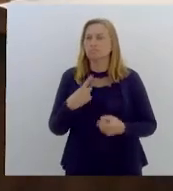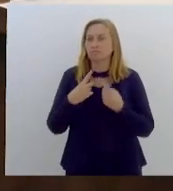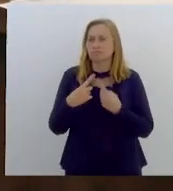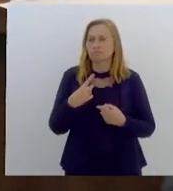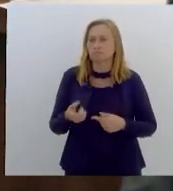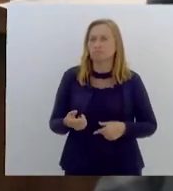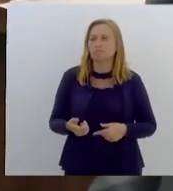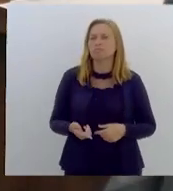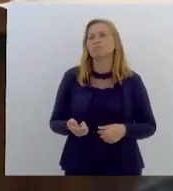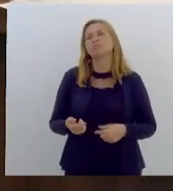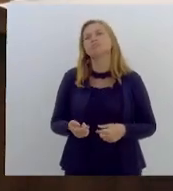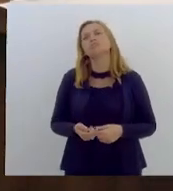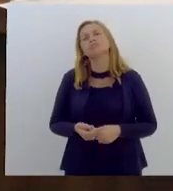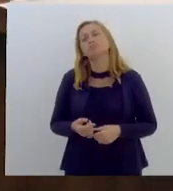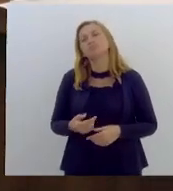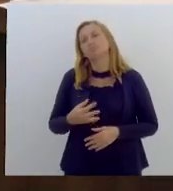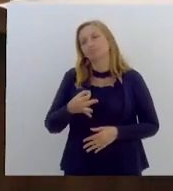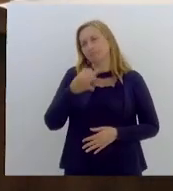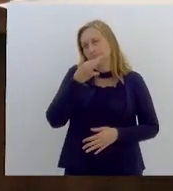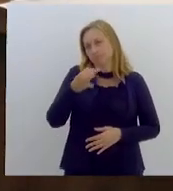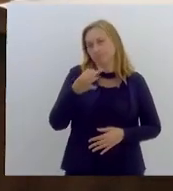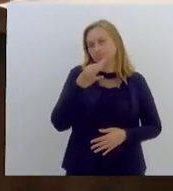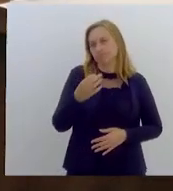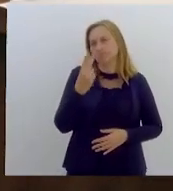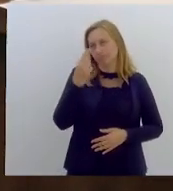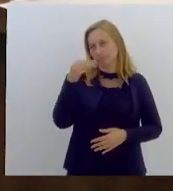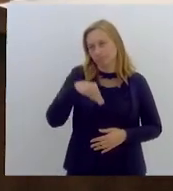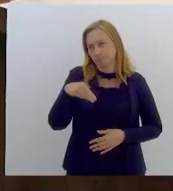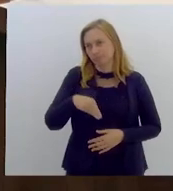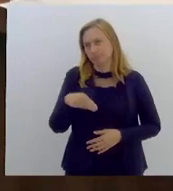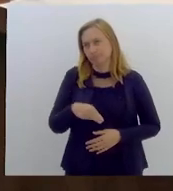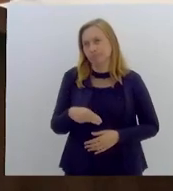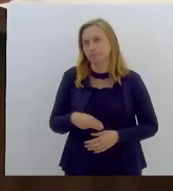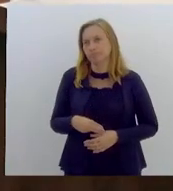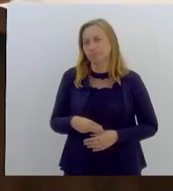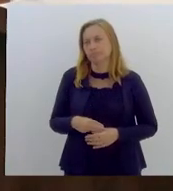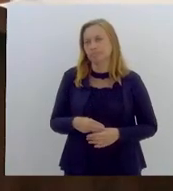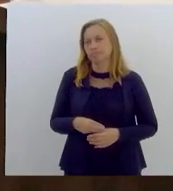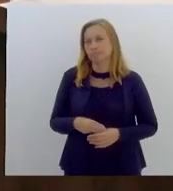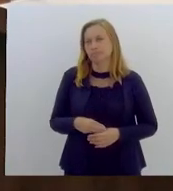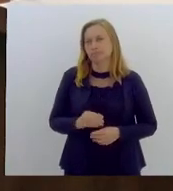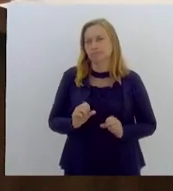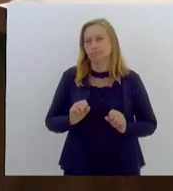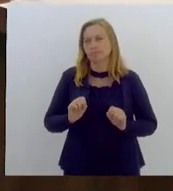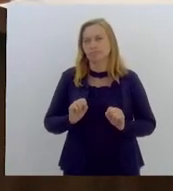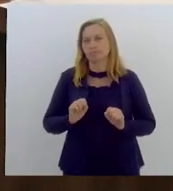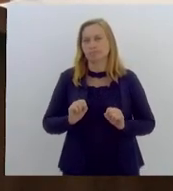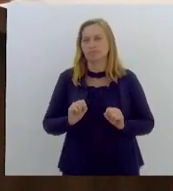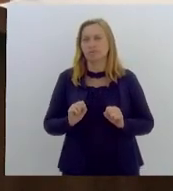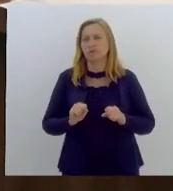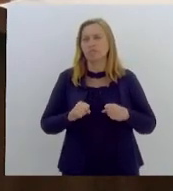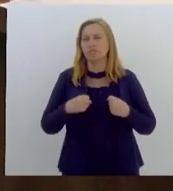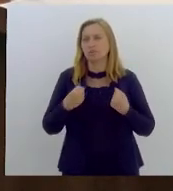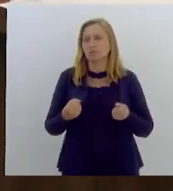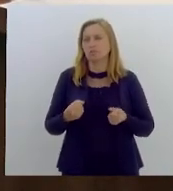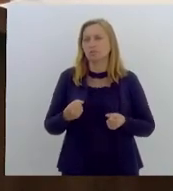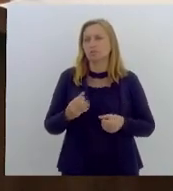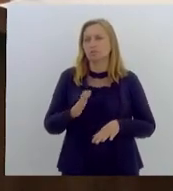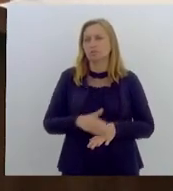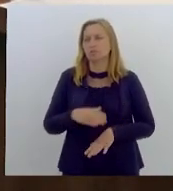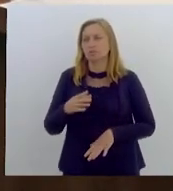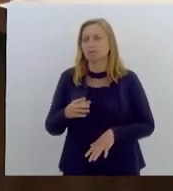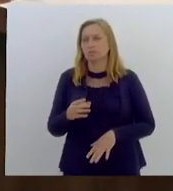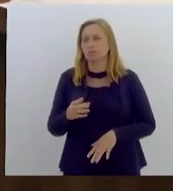aí com a sua sugestão de dois minutinhos para a defesa dos demais destaques, a gente